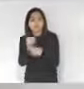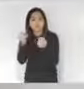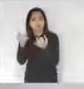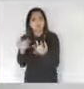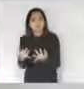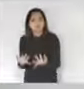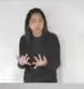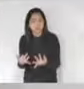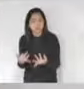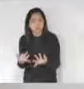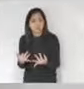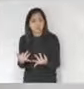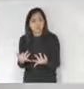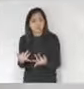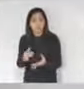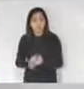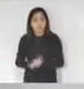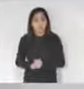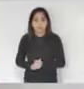Mais ainda,